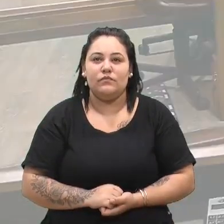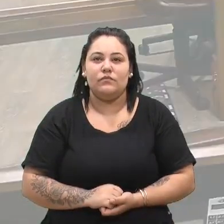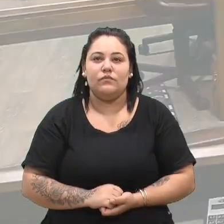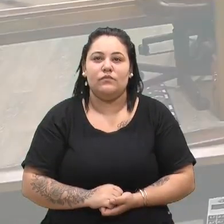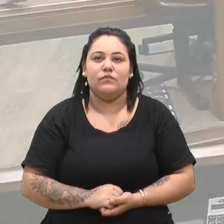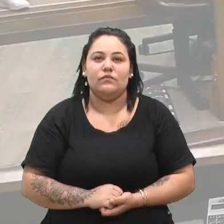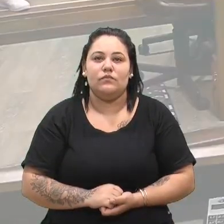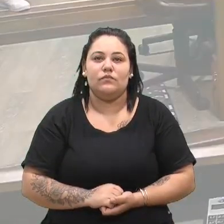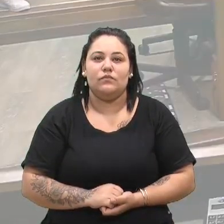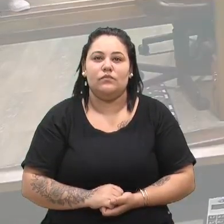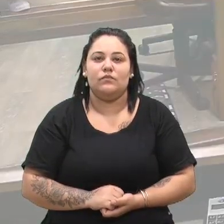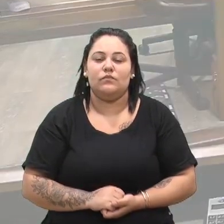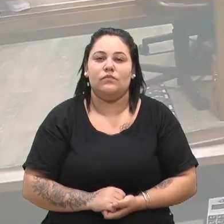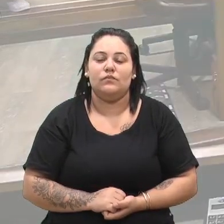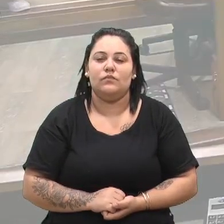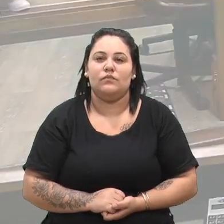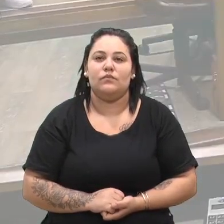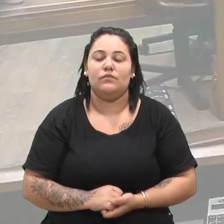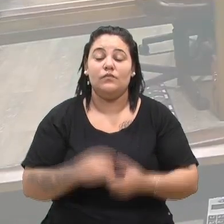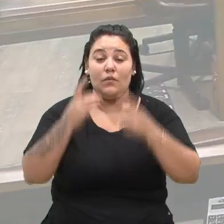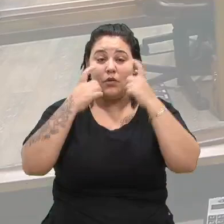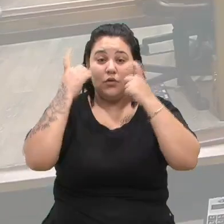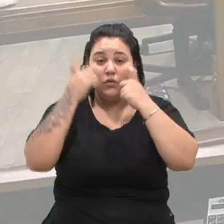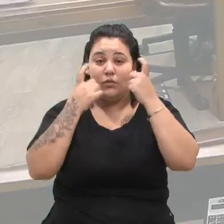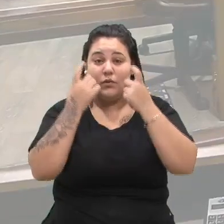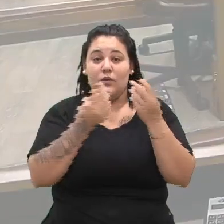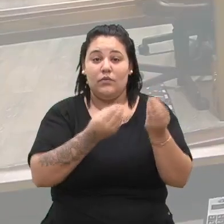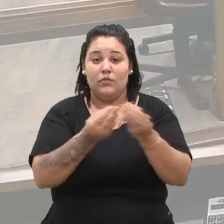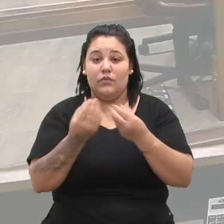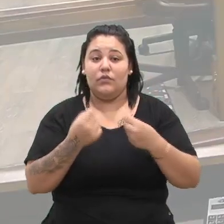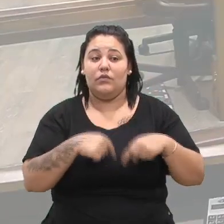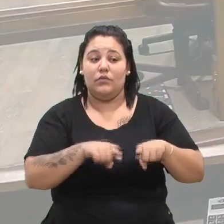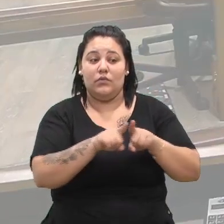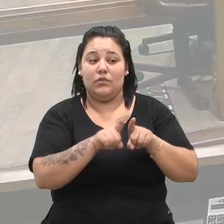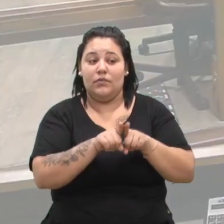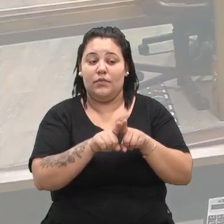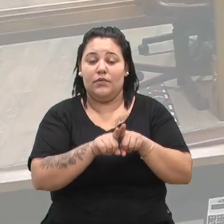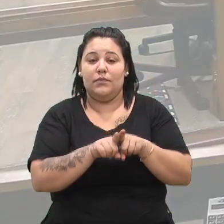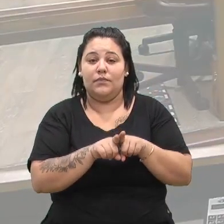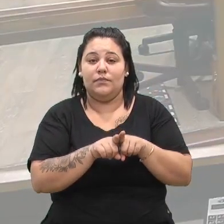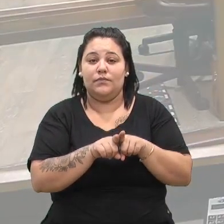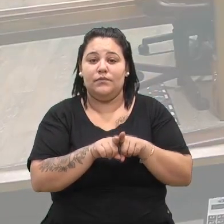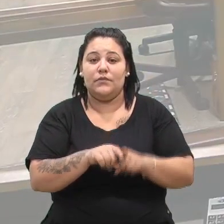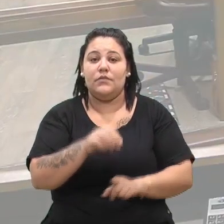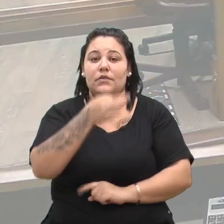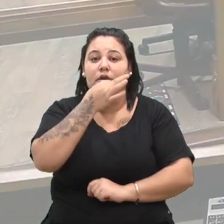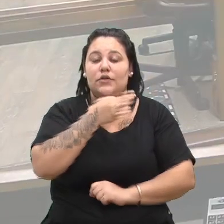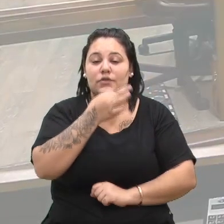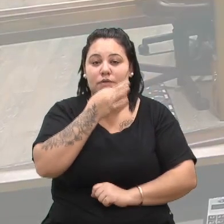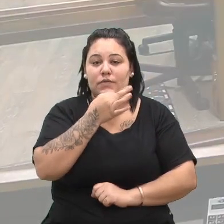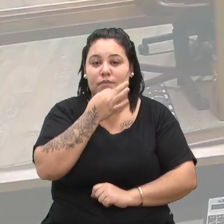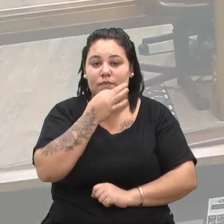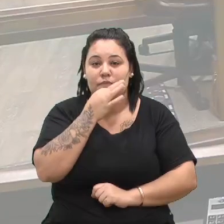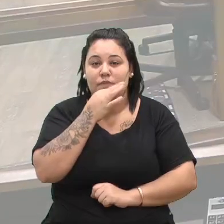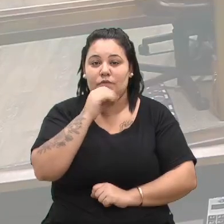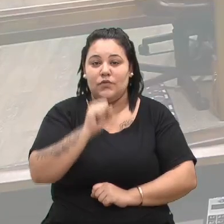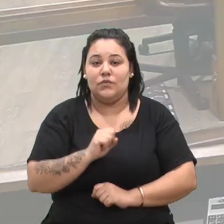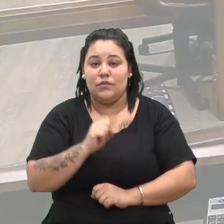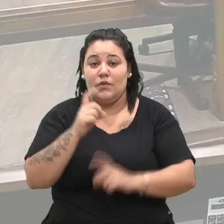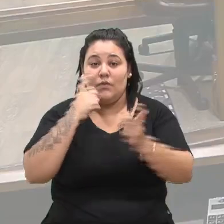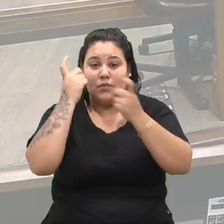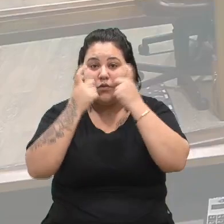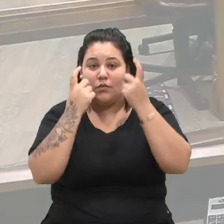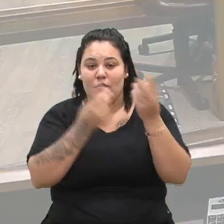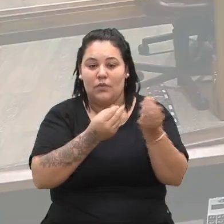preocupa muito também a cidade de Caxias do Sul. Quero falar da cidade de Caxias do Sul, que me preocupa muito. Eu fui procurado por